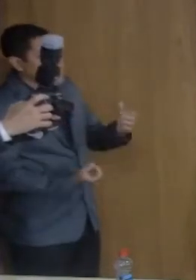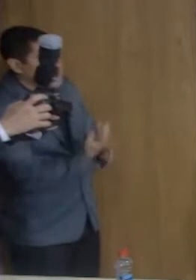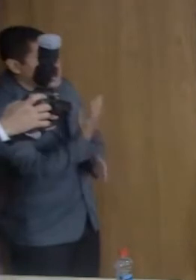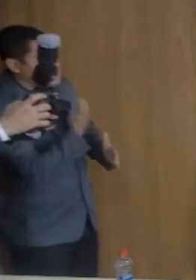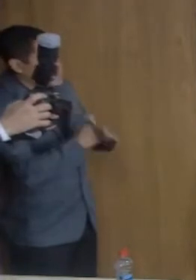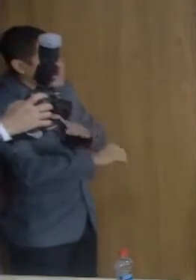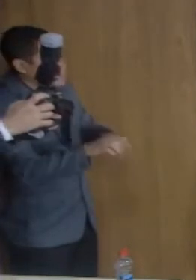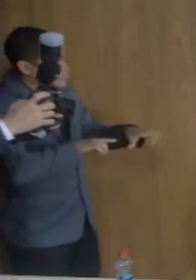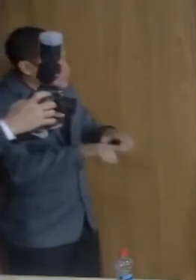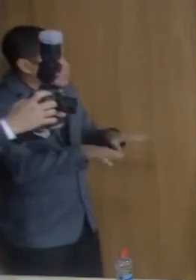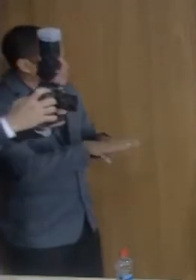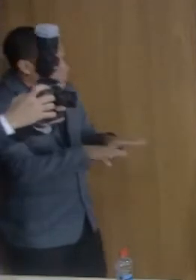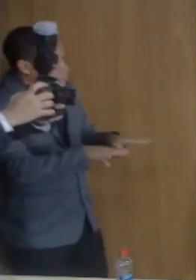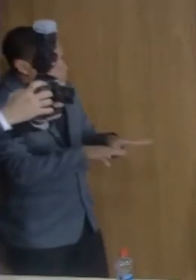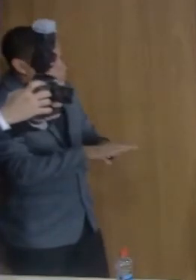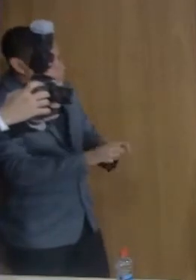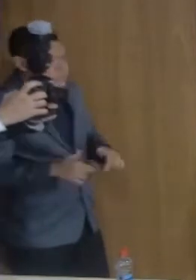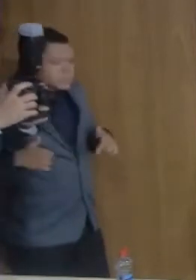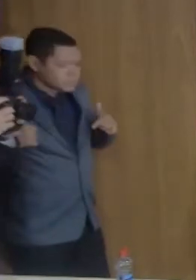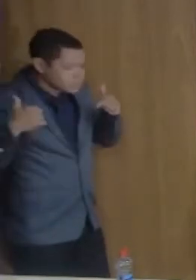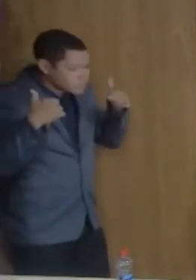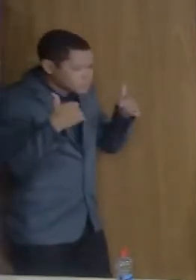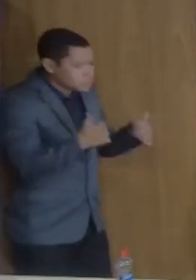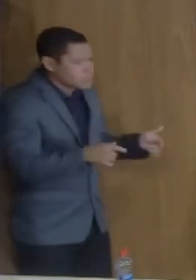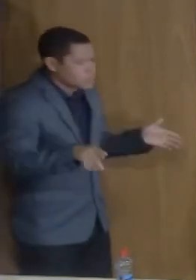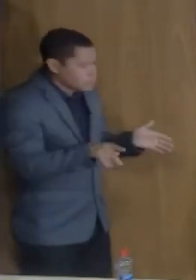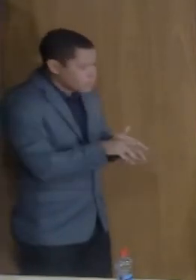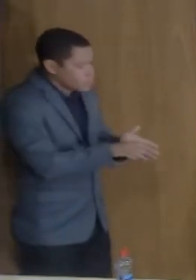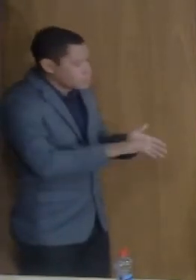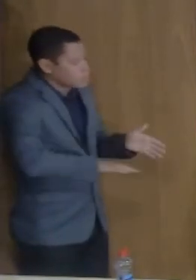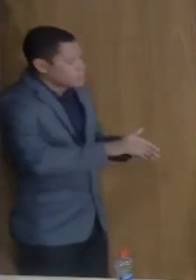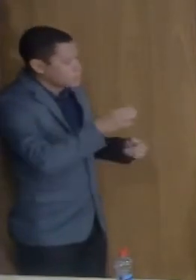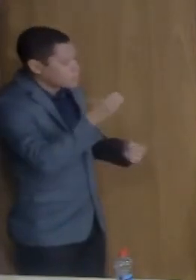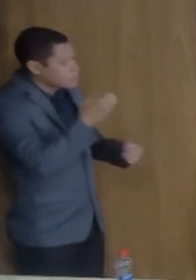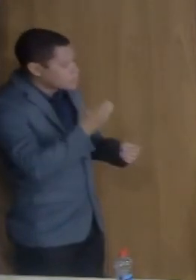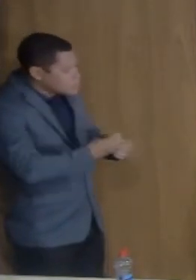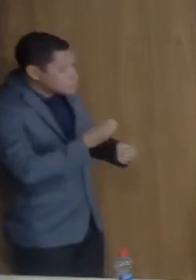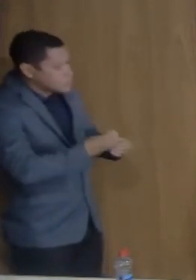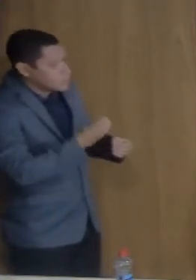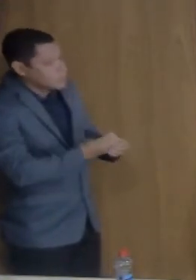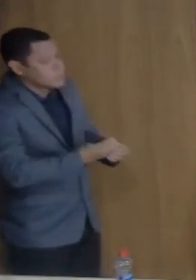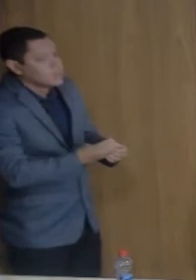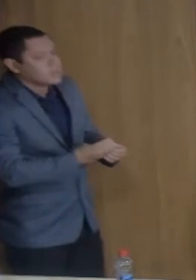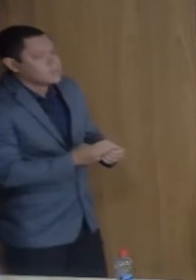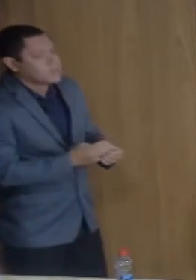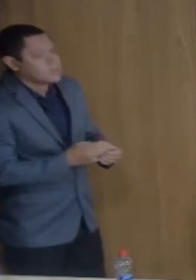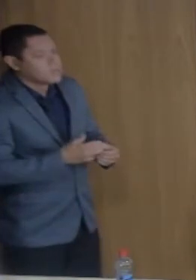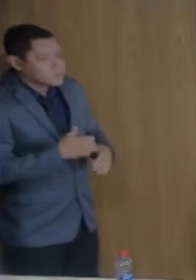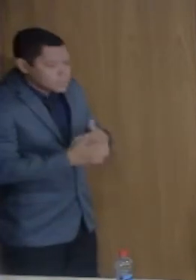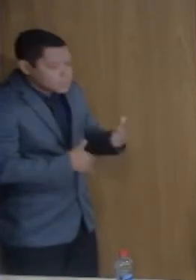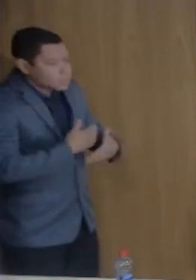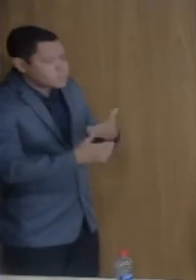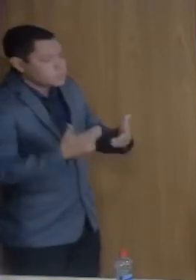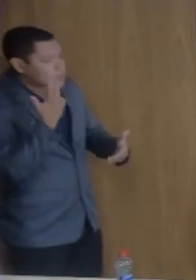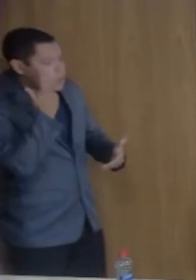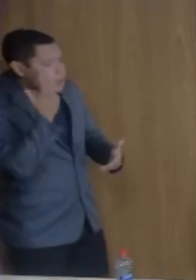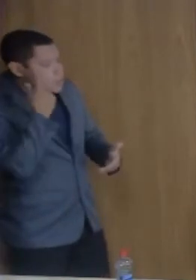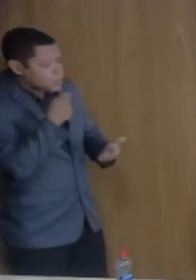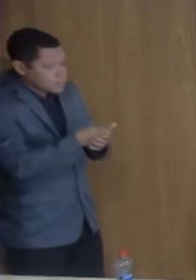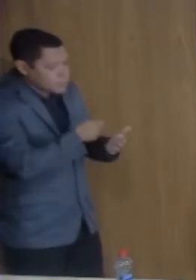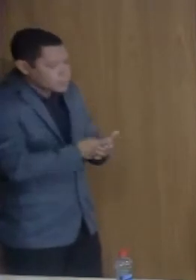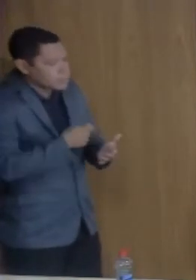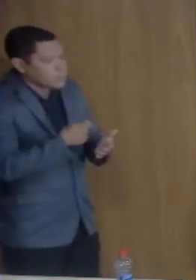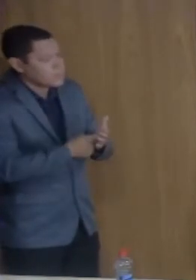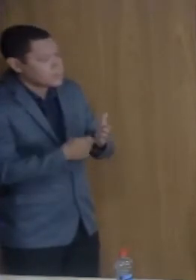trabalho, a partir da atuação direta do município no estímulo à manutenção da regularidade fiscal das empresas